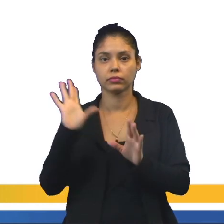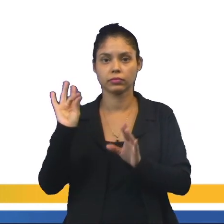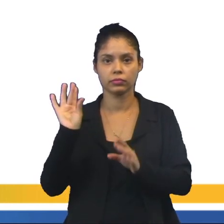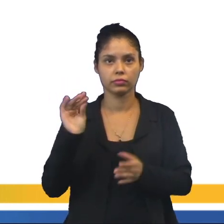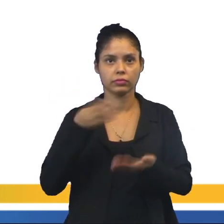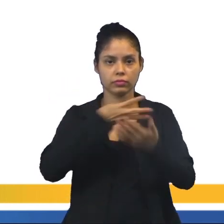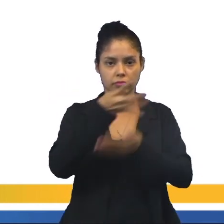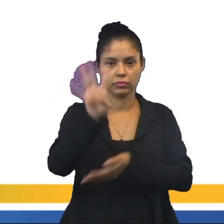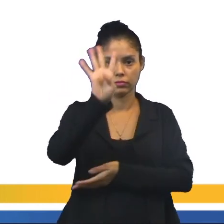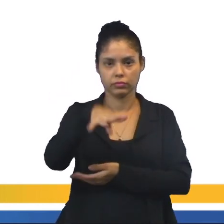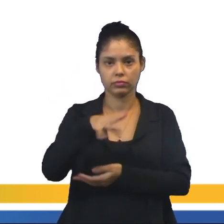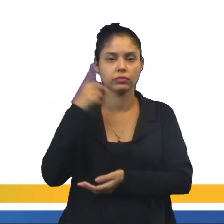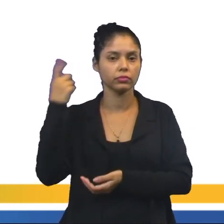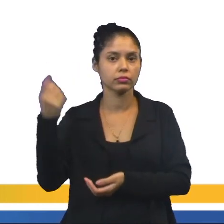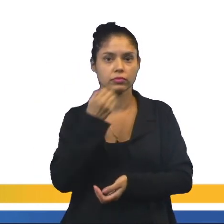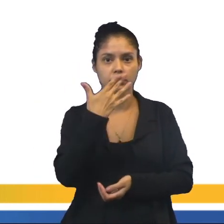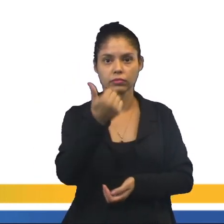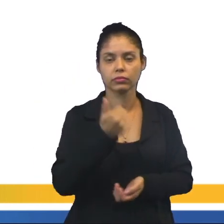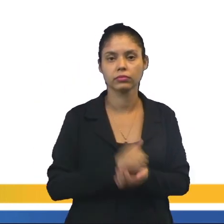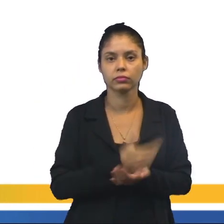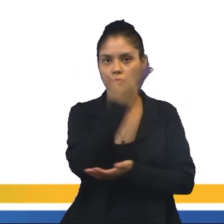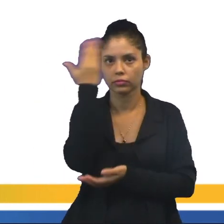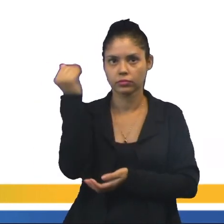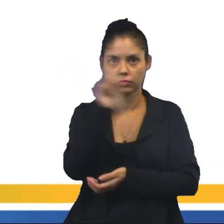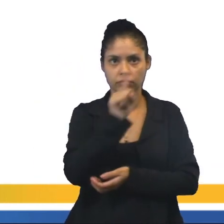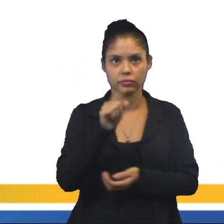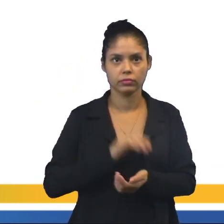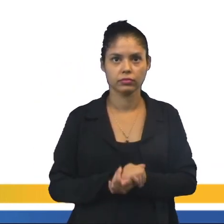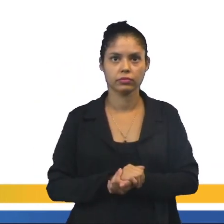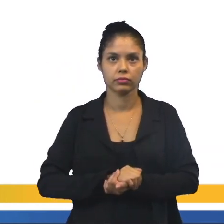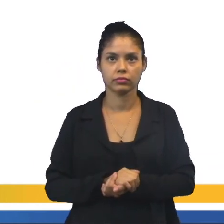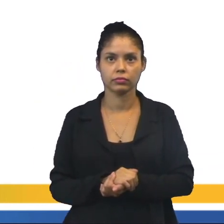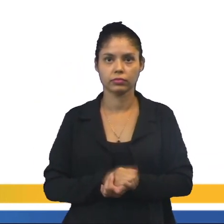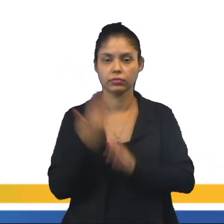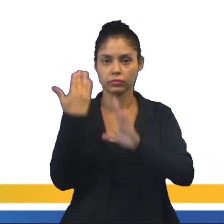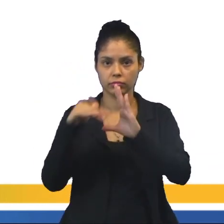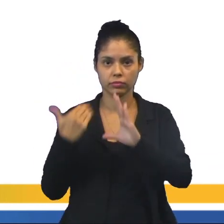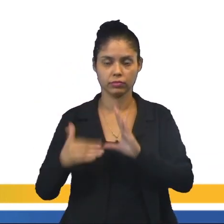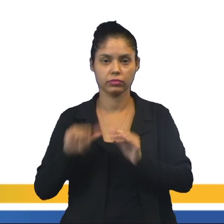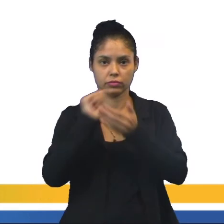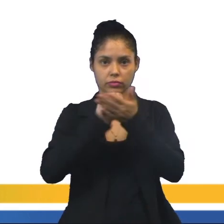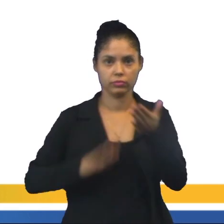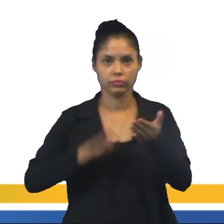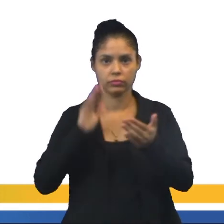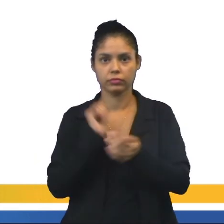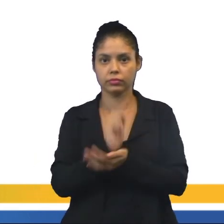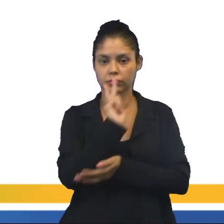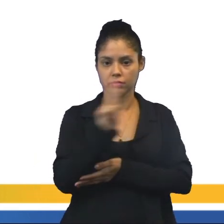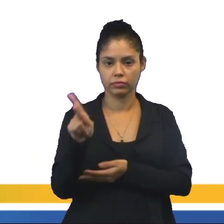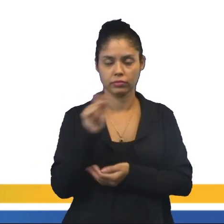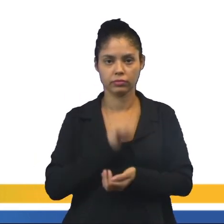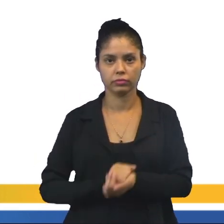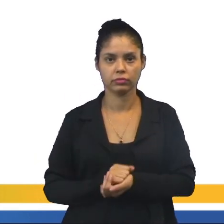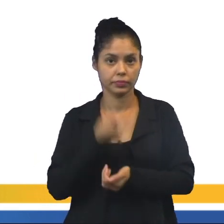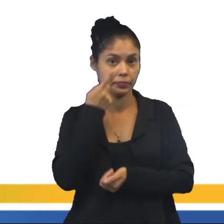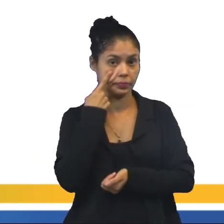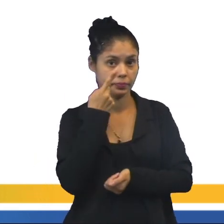e composto tabela de sons tá bom Não esqueça de enviar a sua tarefa para o professor ele